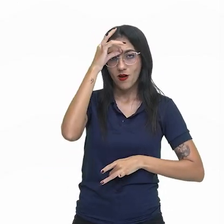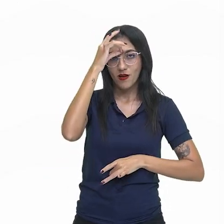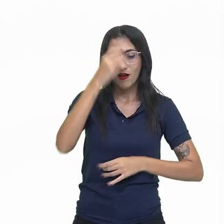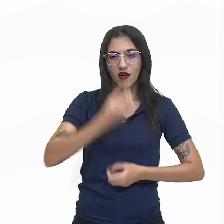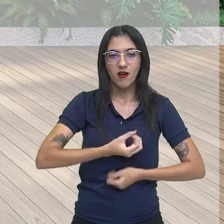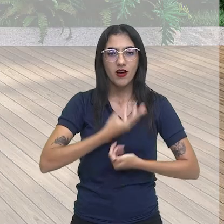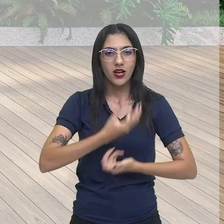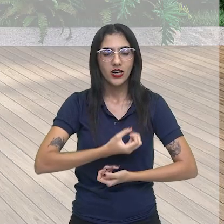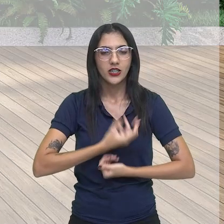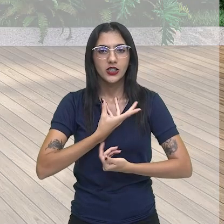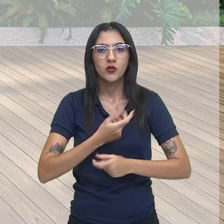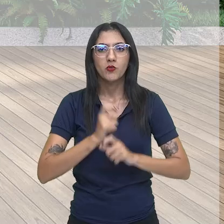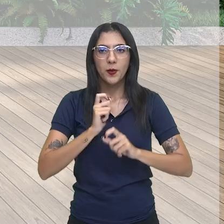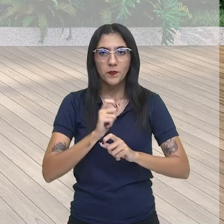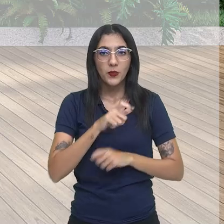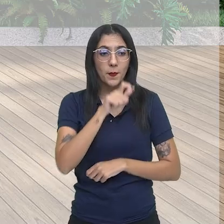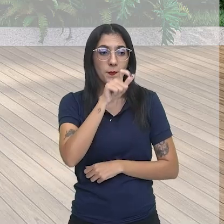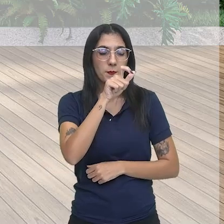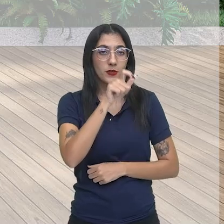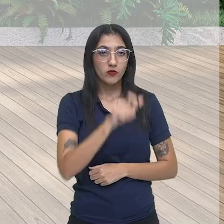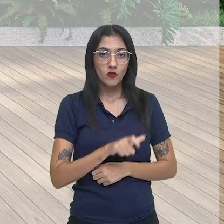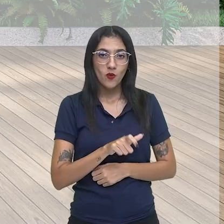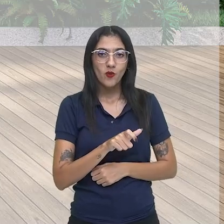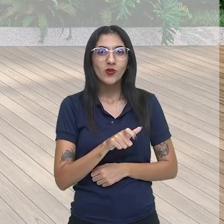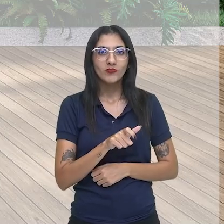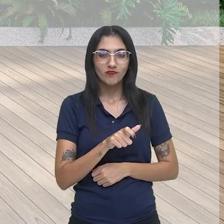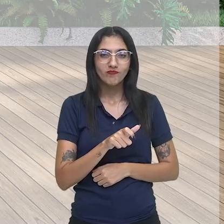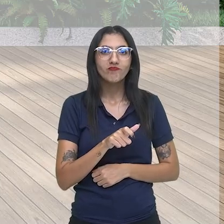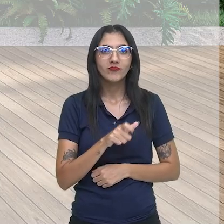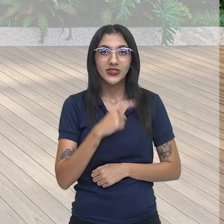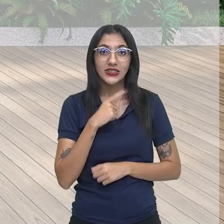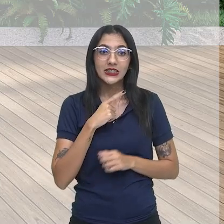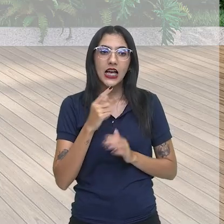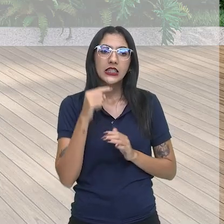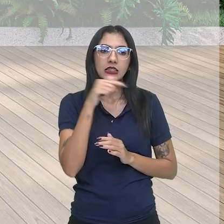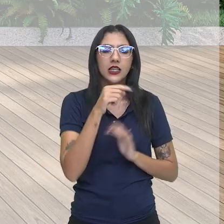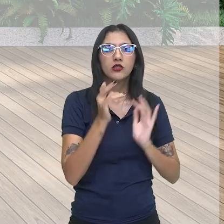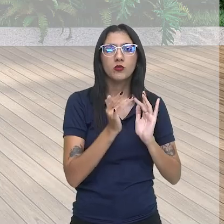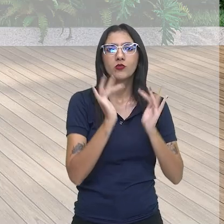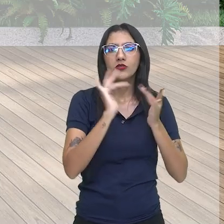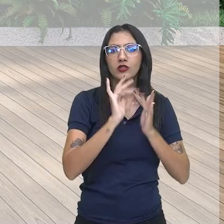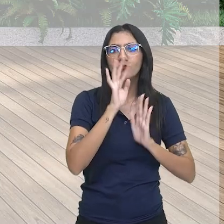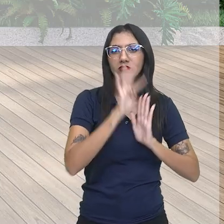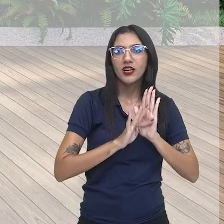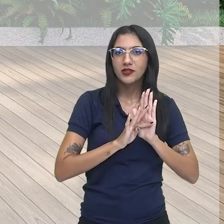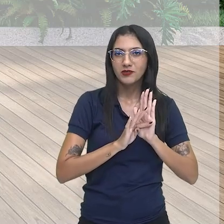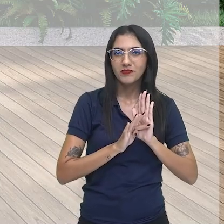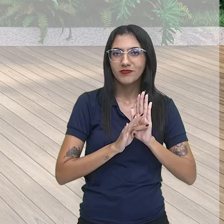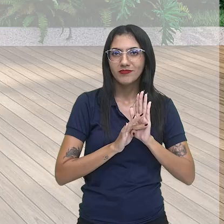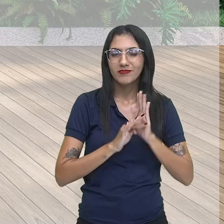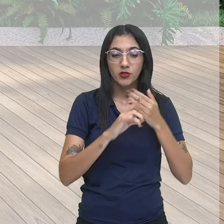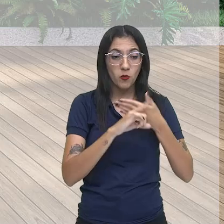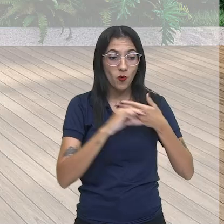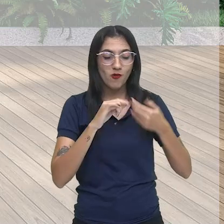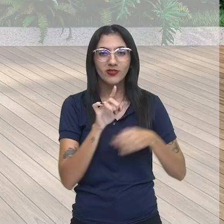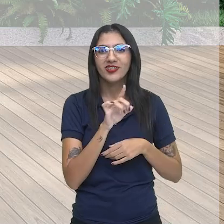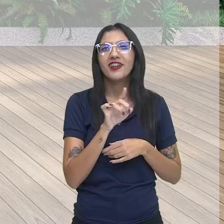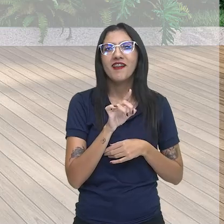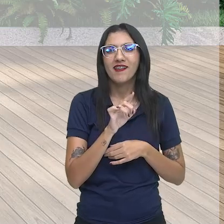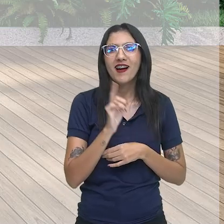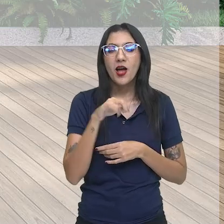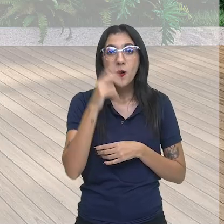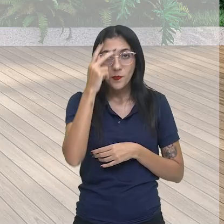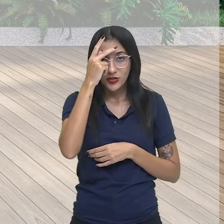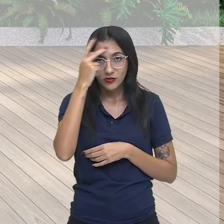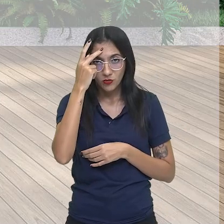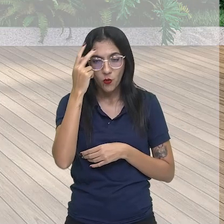falando da pessoa que está aí no texto, não do autor, né? O autor, ele cria